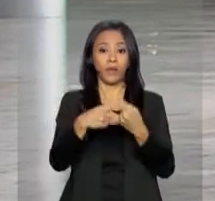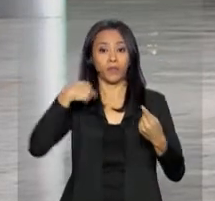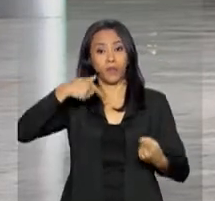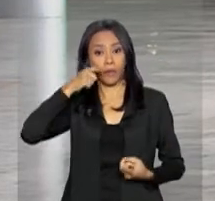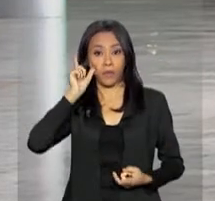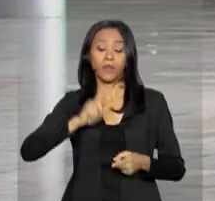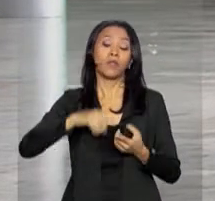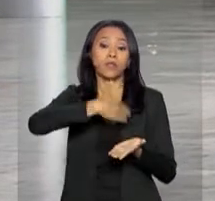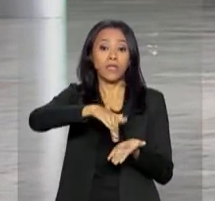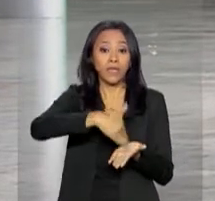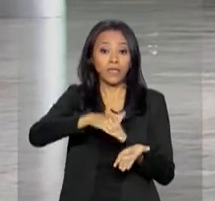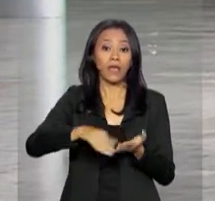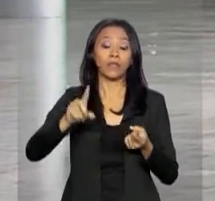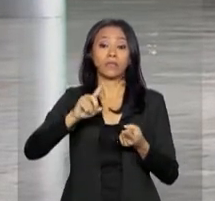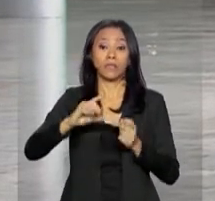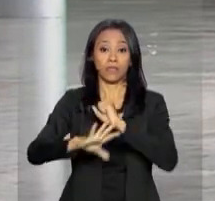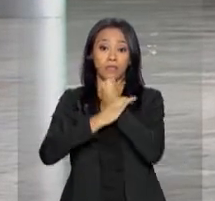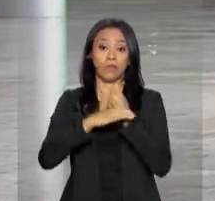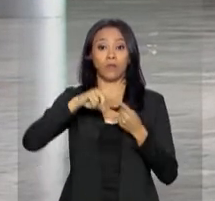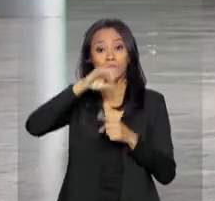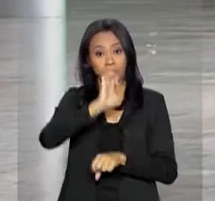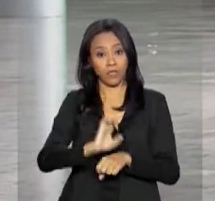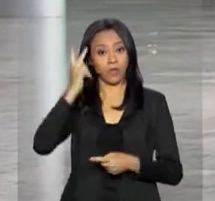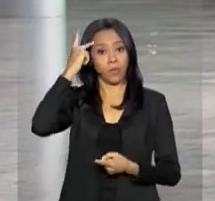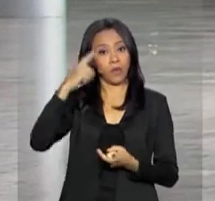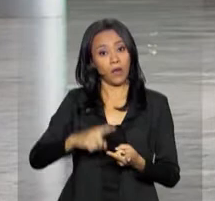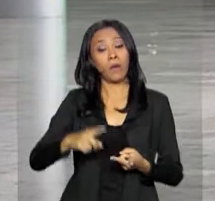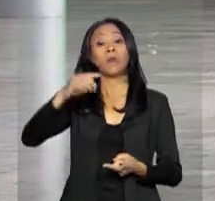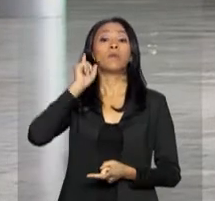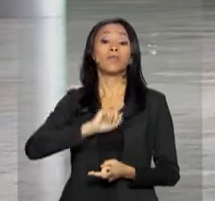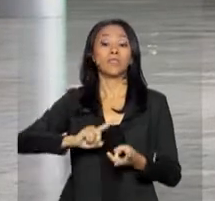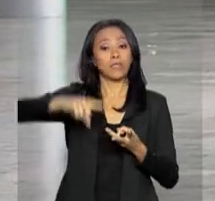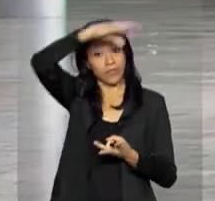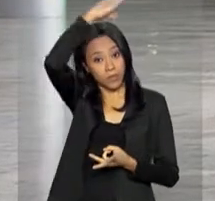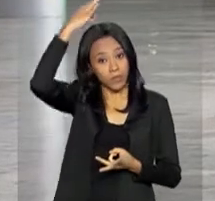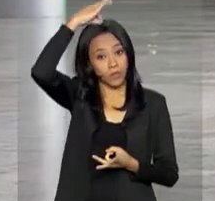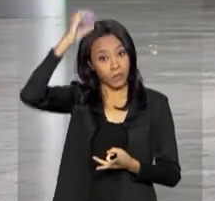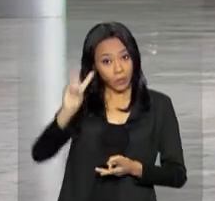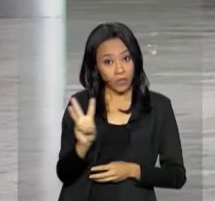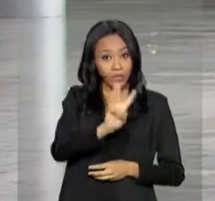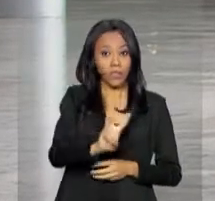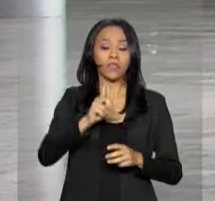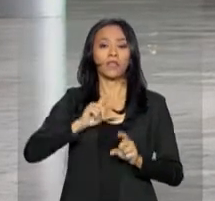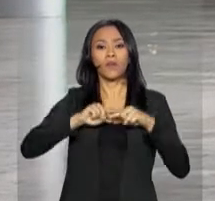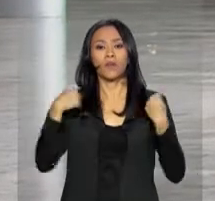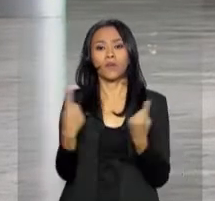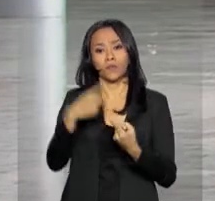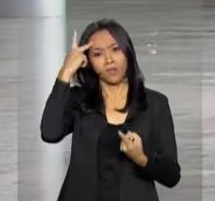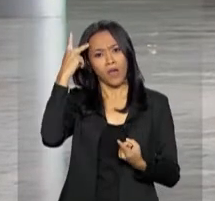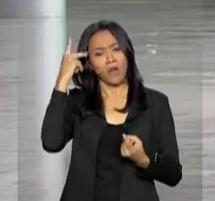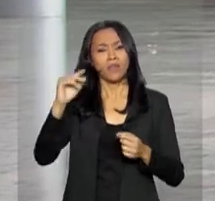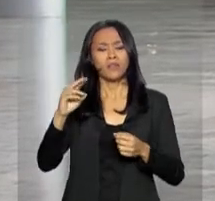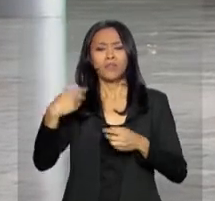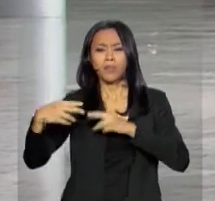Segurança Pública de São Paulo, Minas Gerais e Espírito Santo. Eles se reuniram em São Paulo para discutir estratégias para reforçar